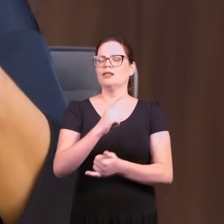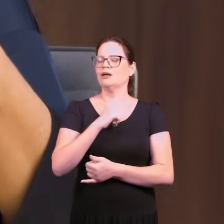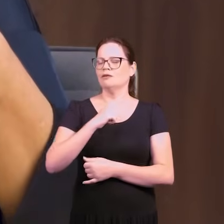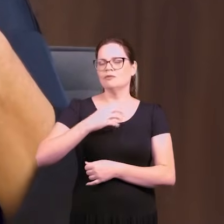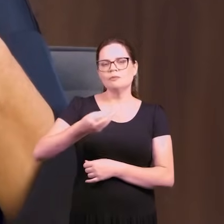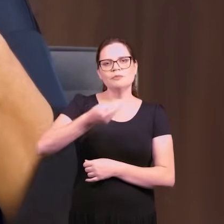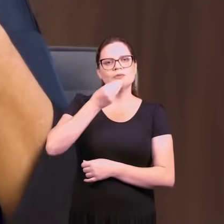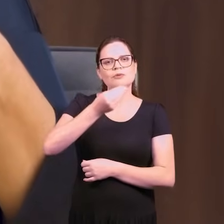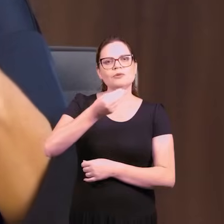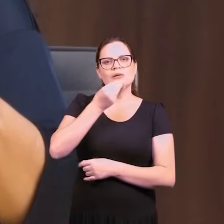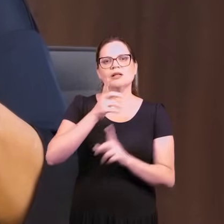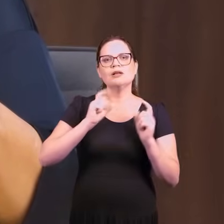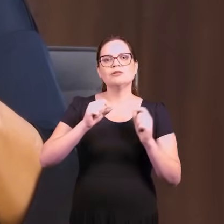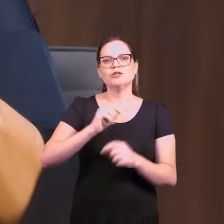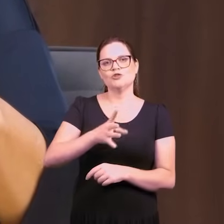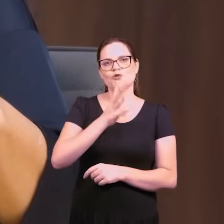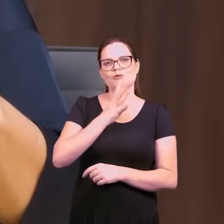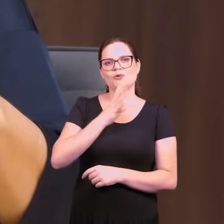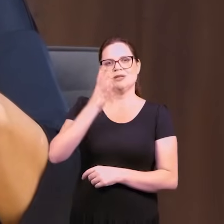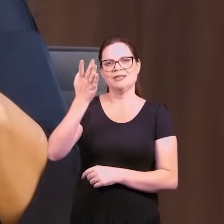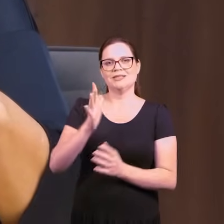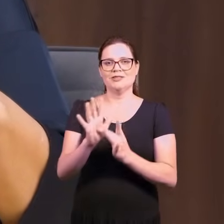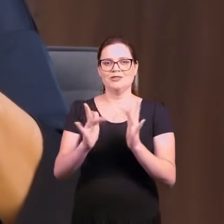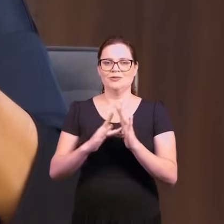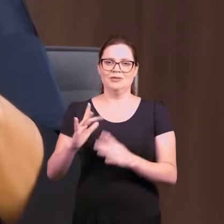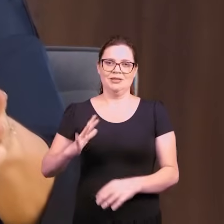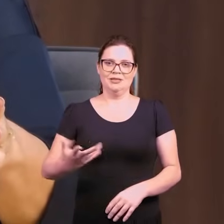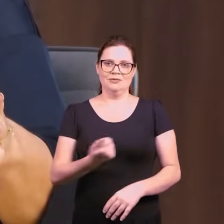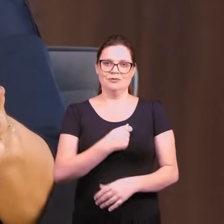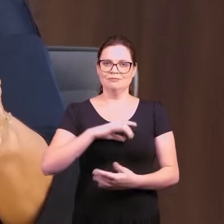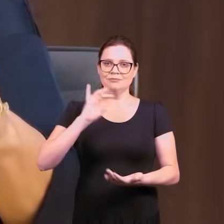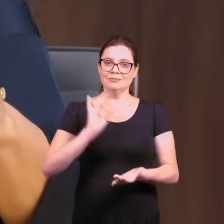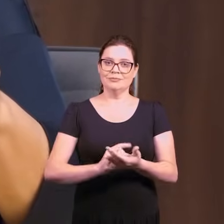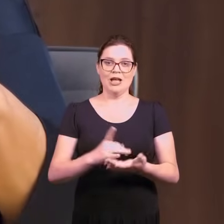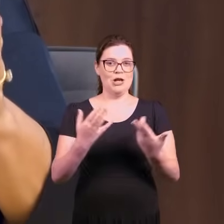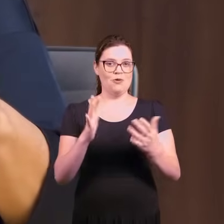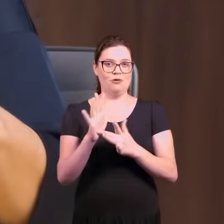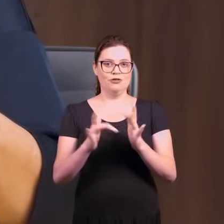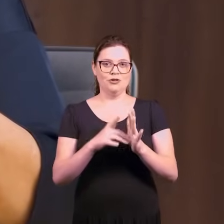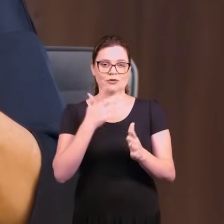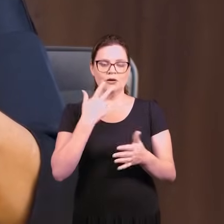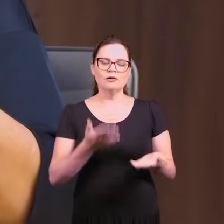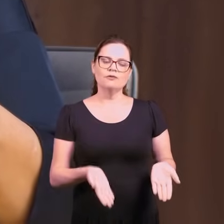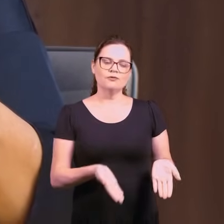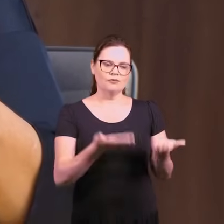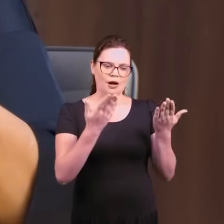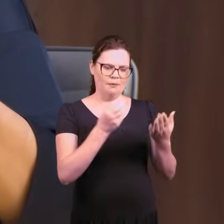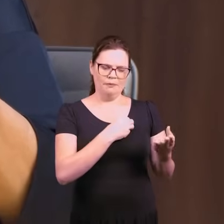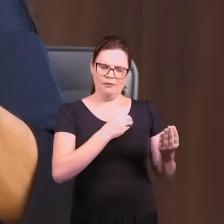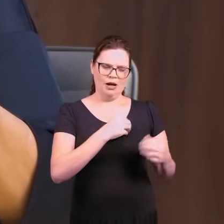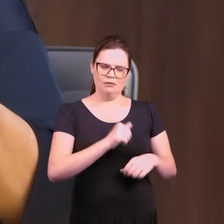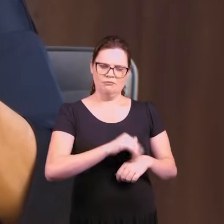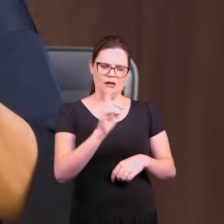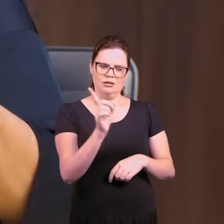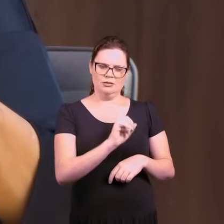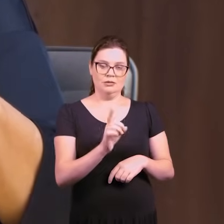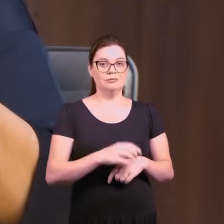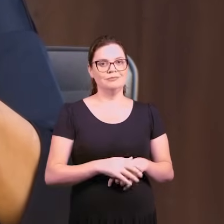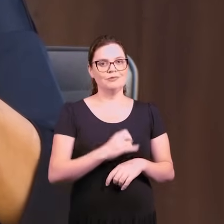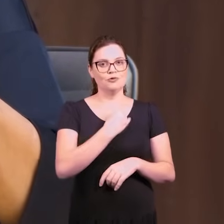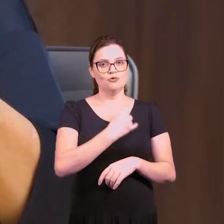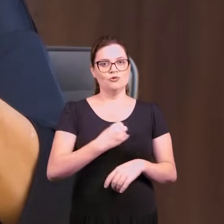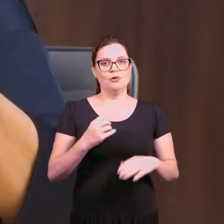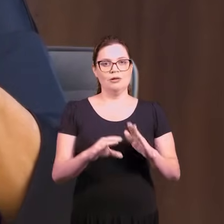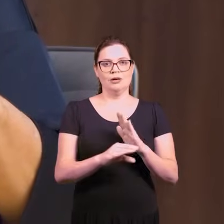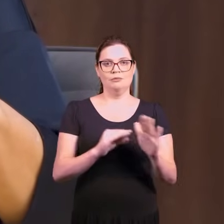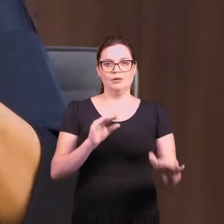de conhecer a verdadeira salvação em Jesus. Vai e não peques mais. João